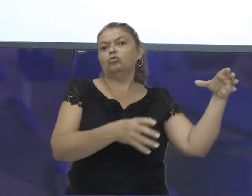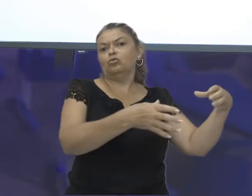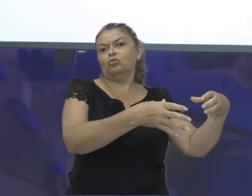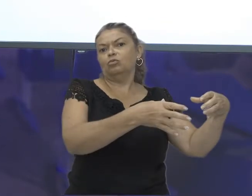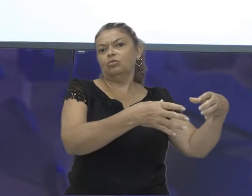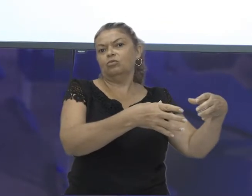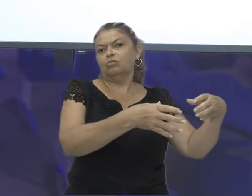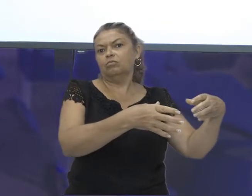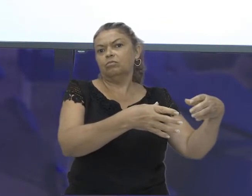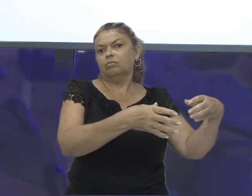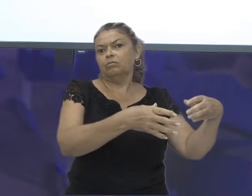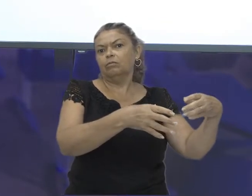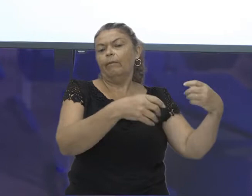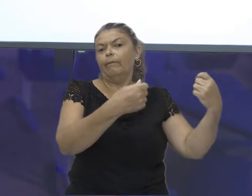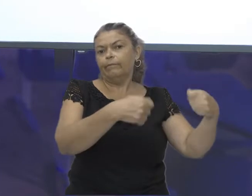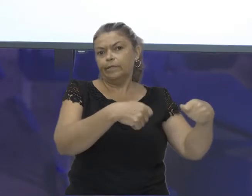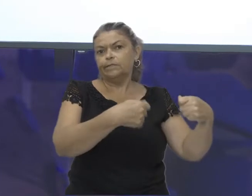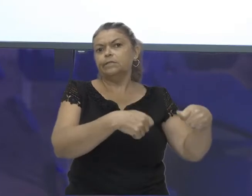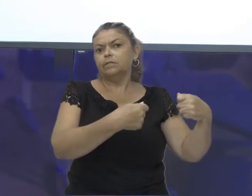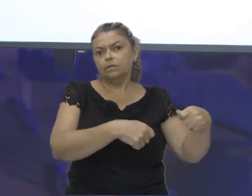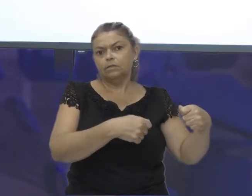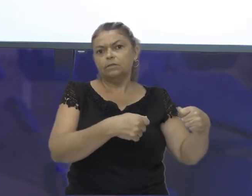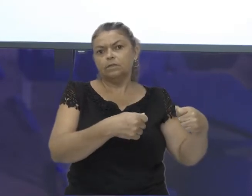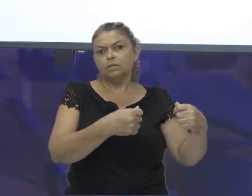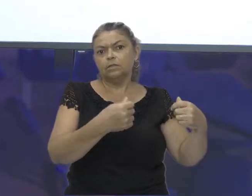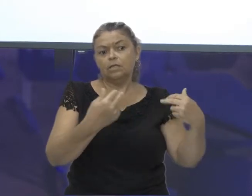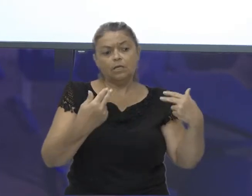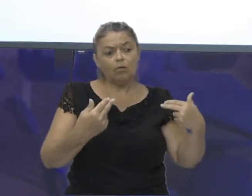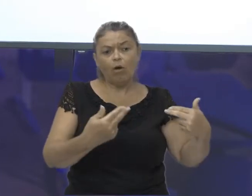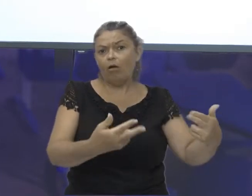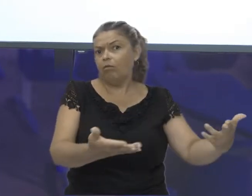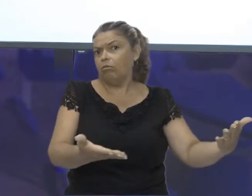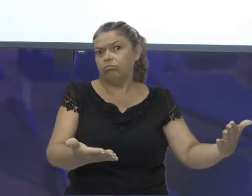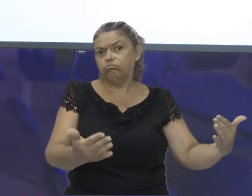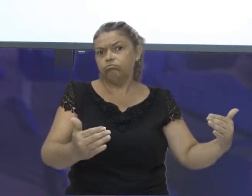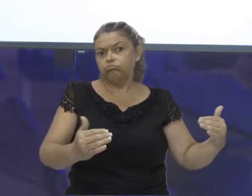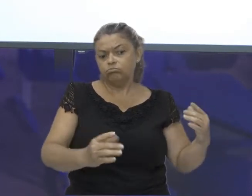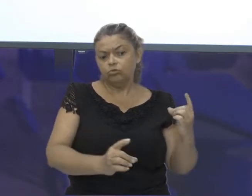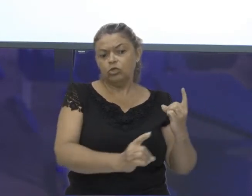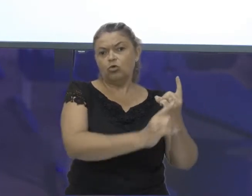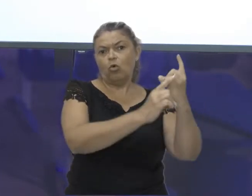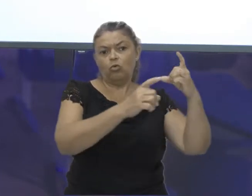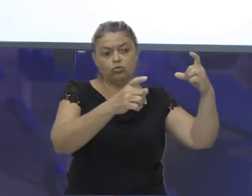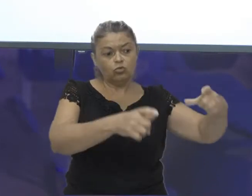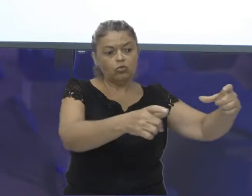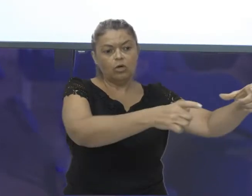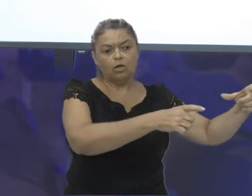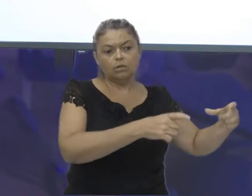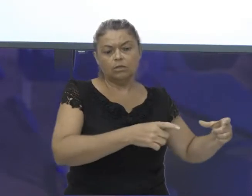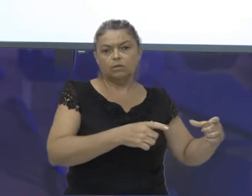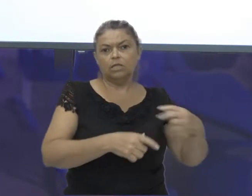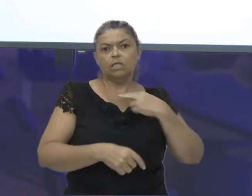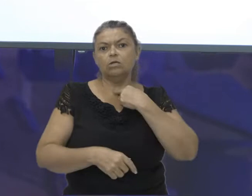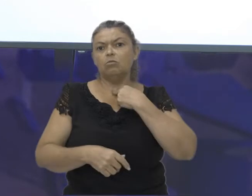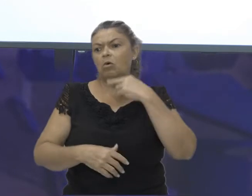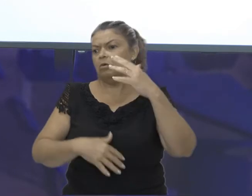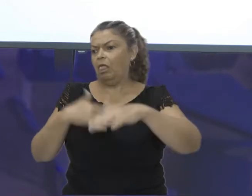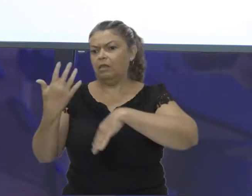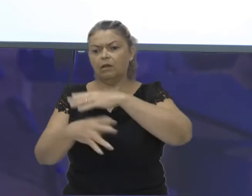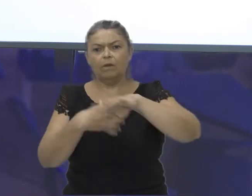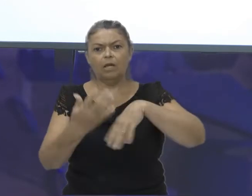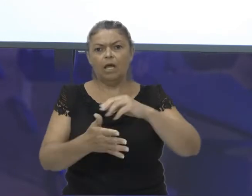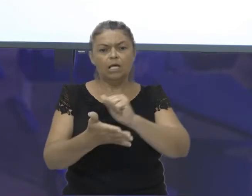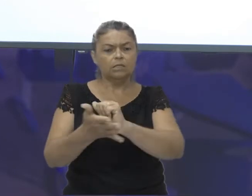precisar ou do mesmo espaço ou de um momento que não venha a atrapalhar as suas atividades. E